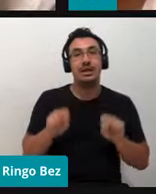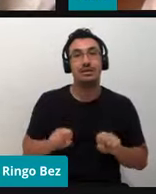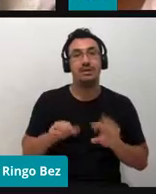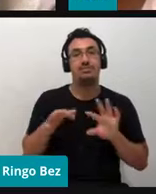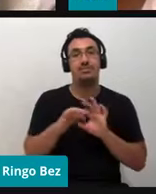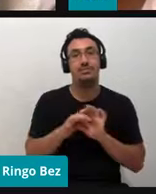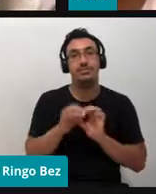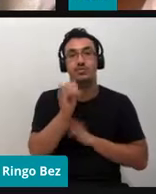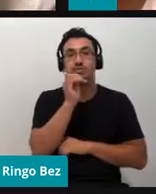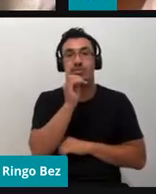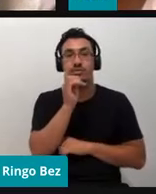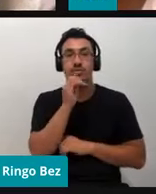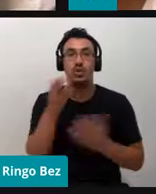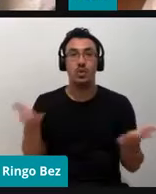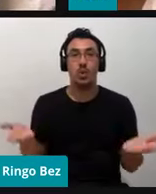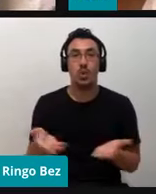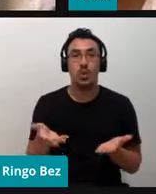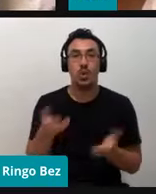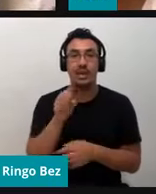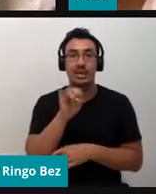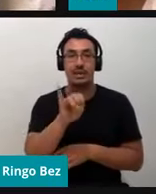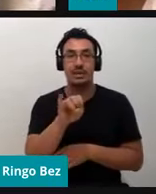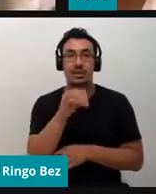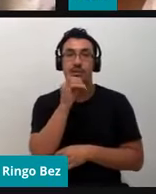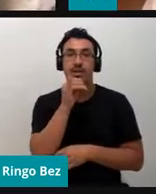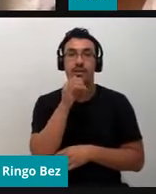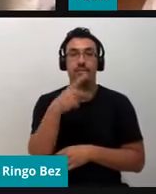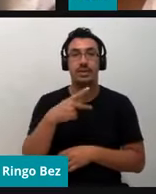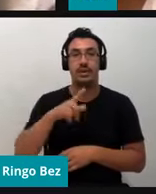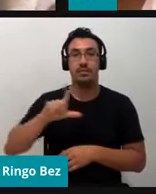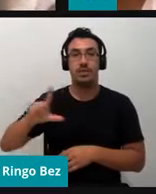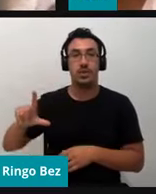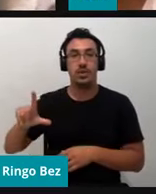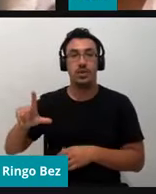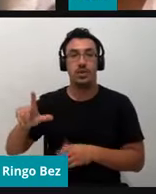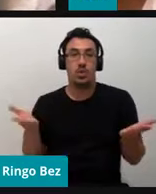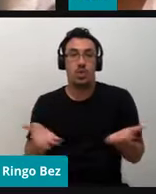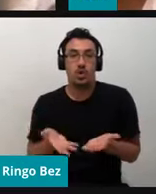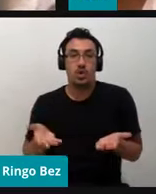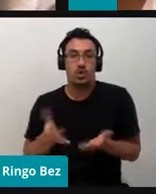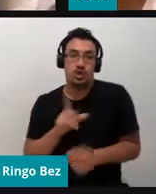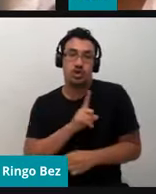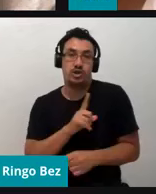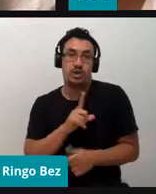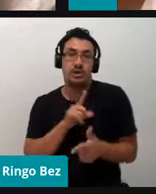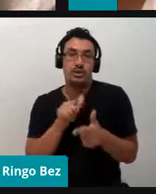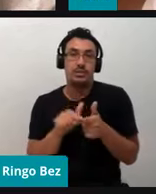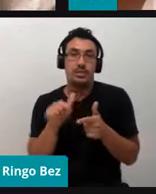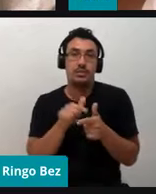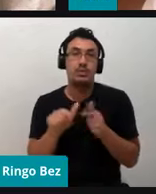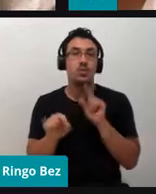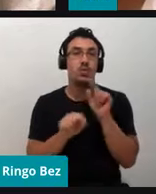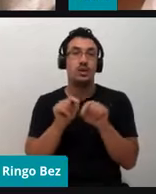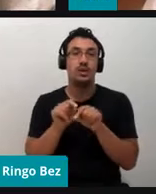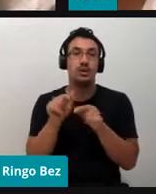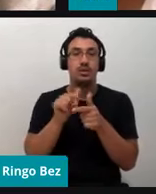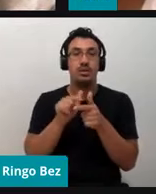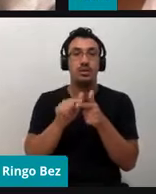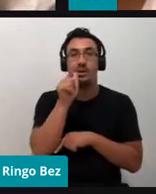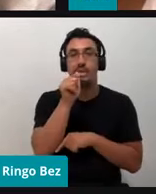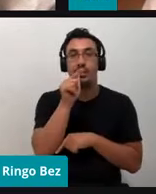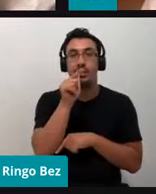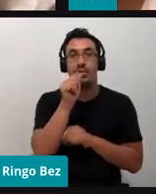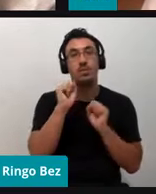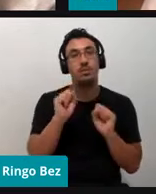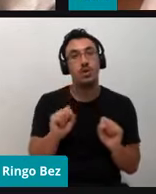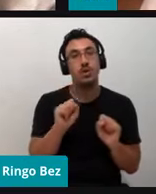exemplo, hoje, se a cidade de Pontal, do Paraná, tiver uma crise hídrica, é possível desviar a